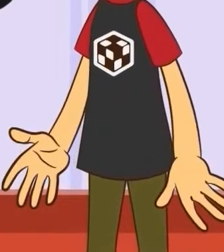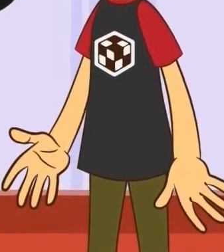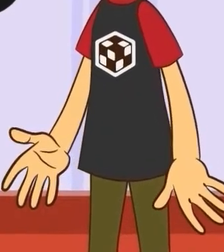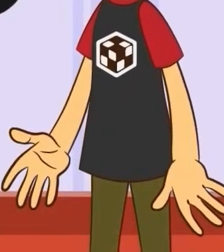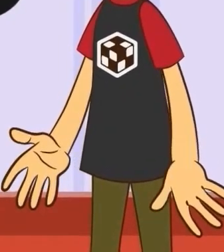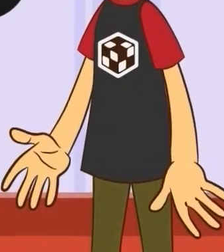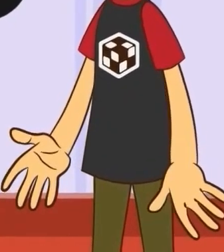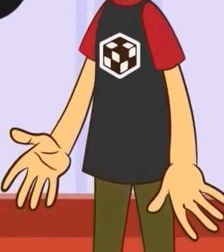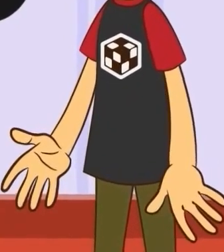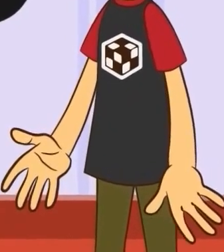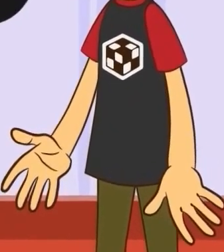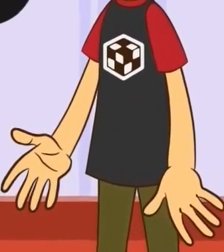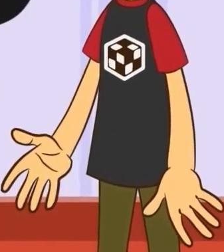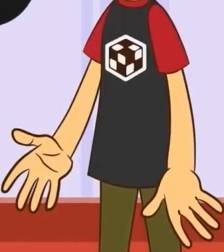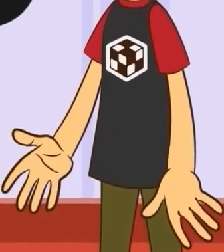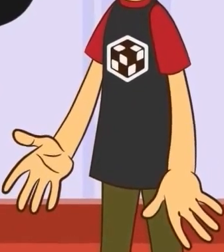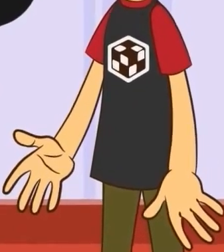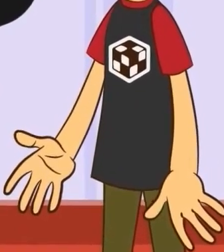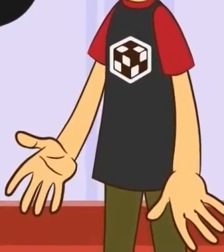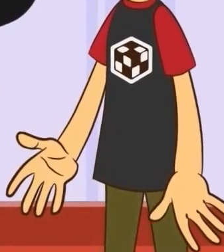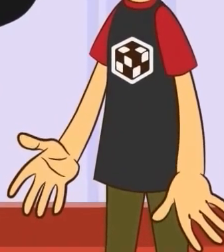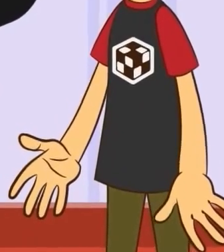They.